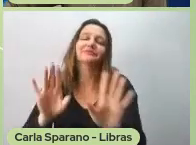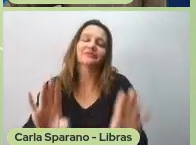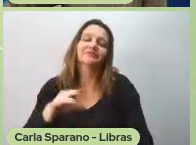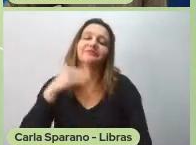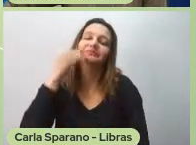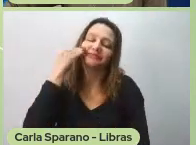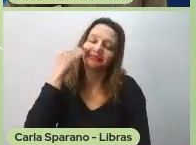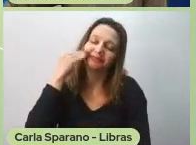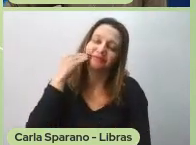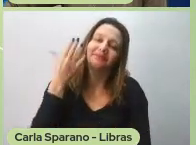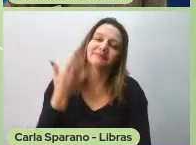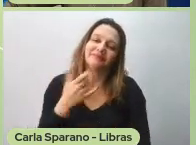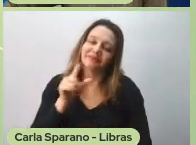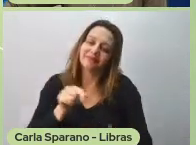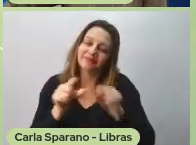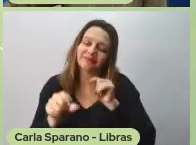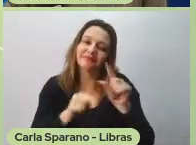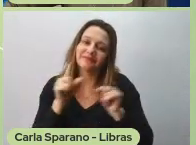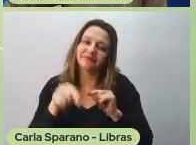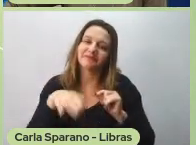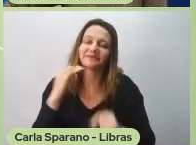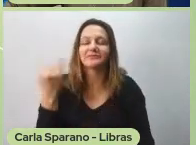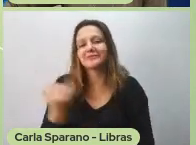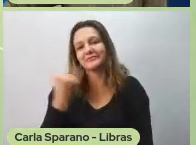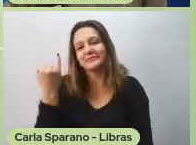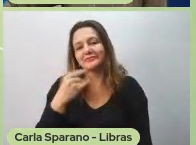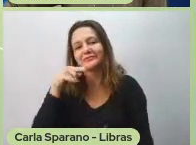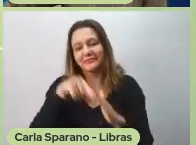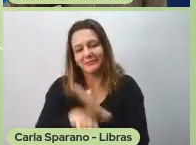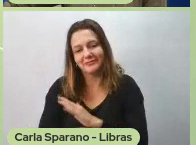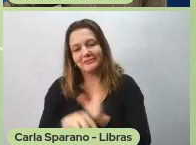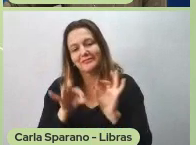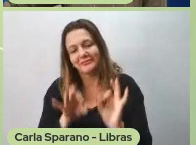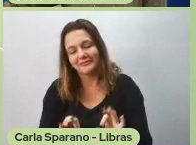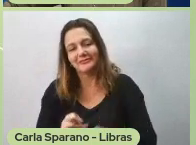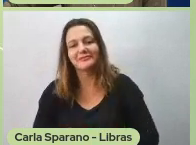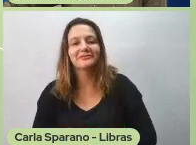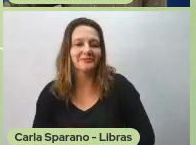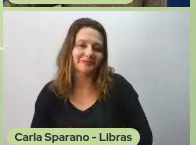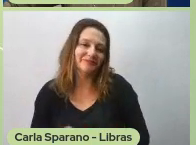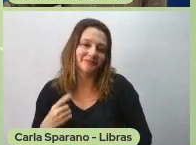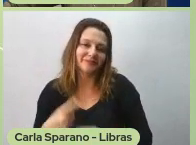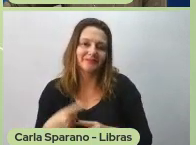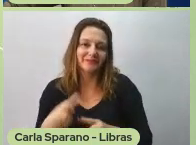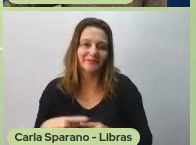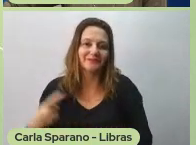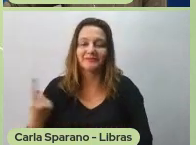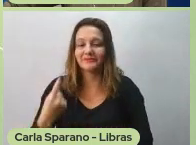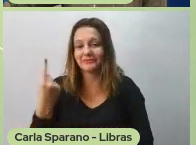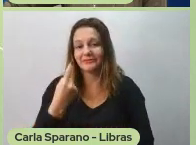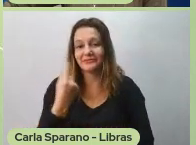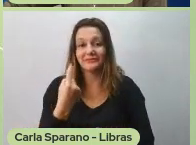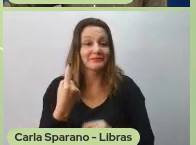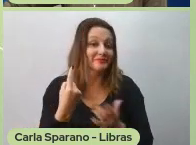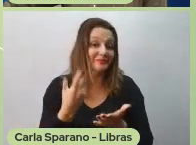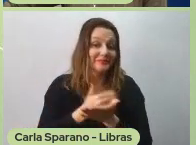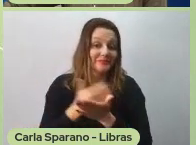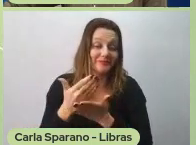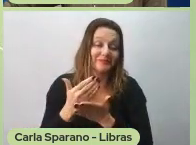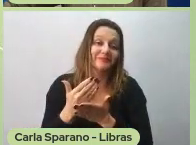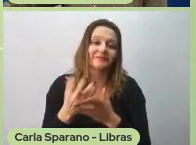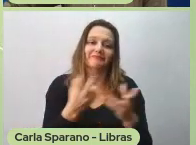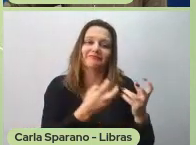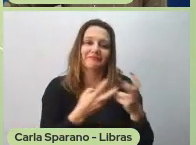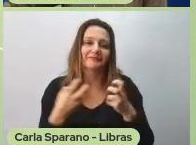pegar alguns mais relevantes aqui, mergulhar a fundo, porque já nessa primeira preliminar aqui, a gente já percebeu